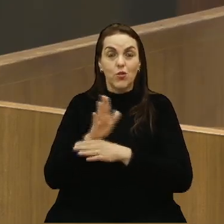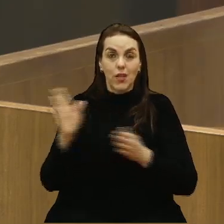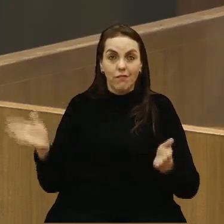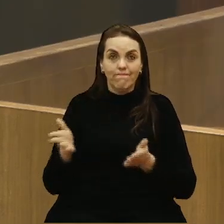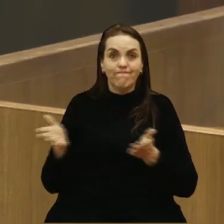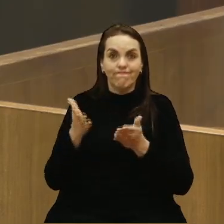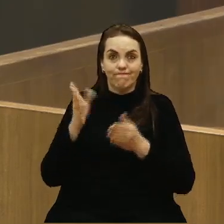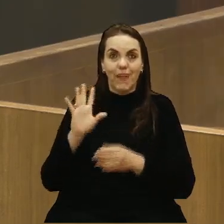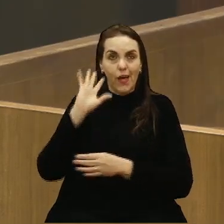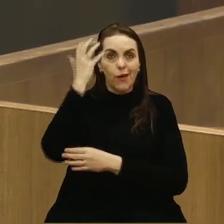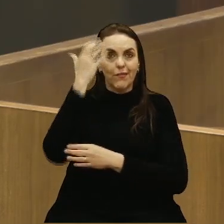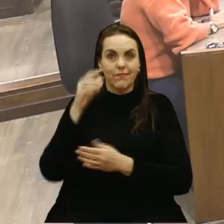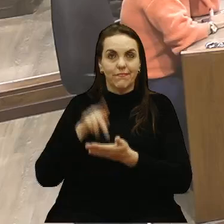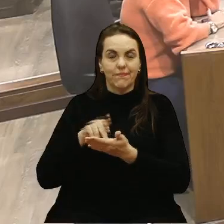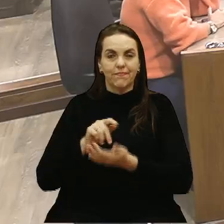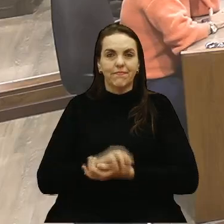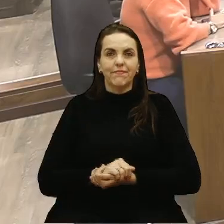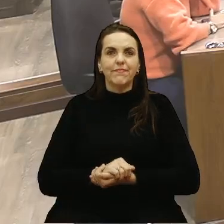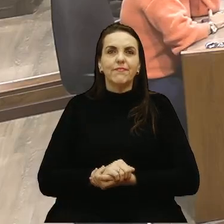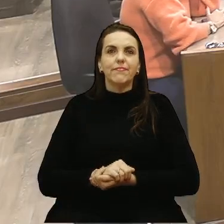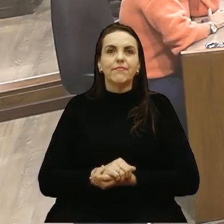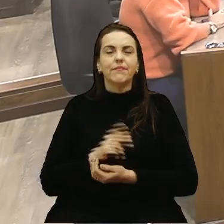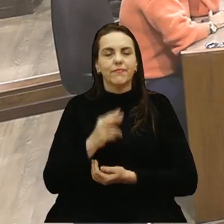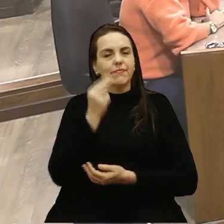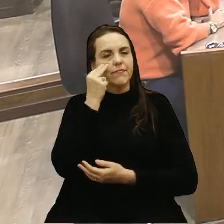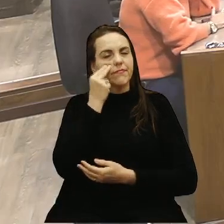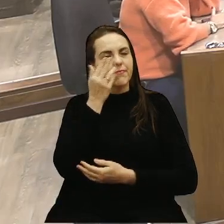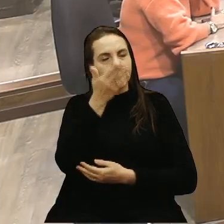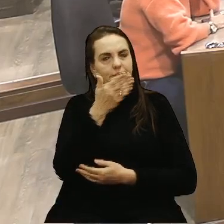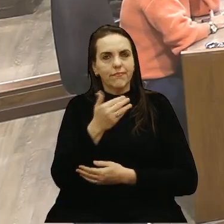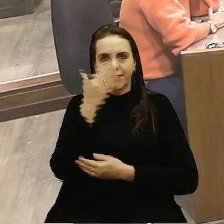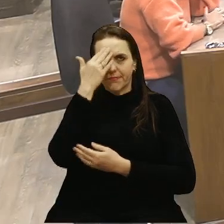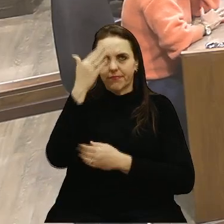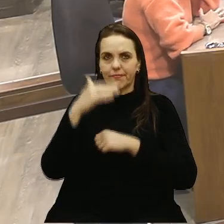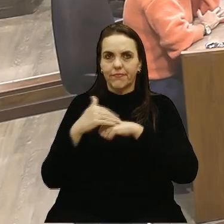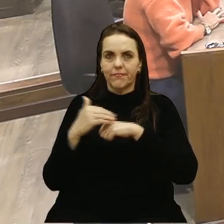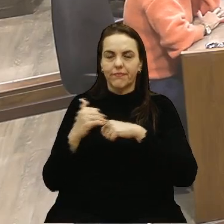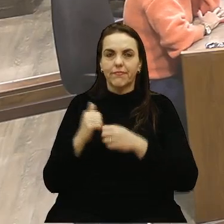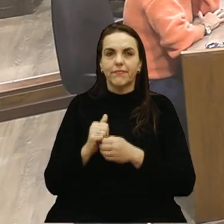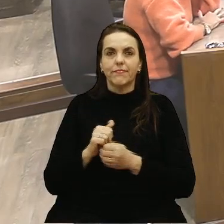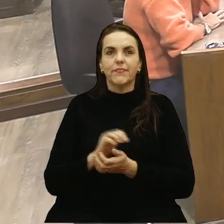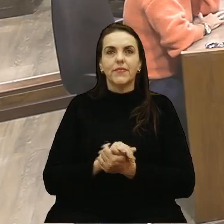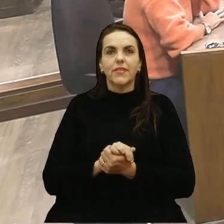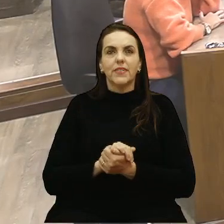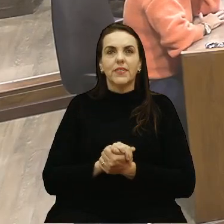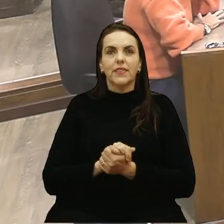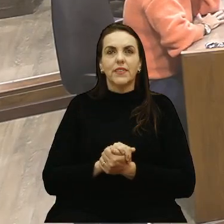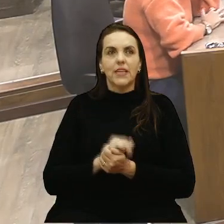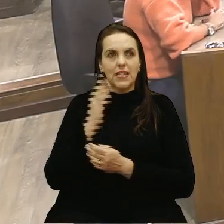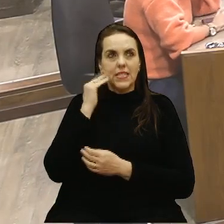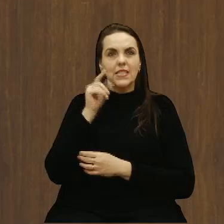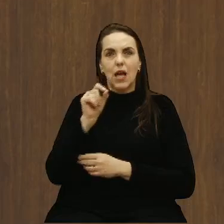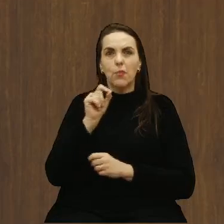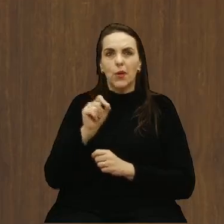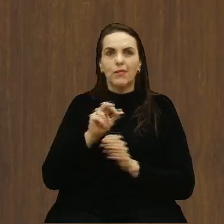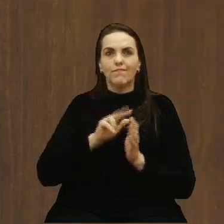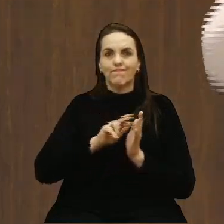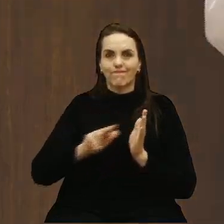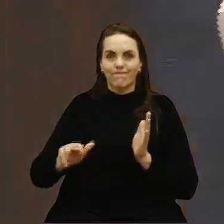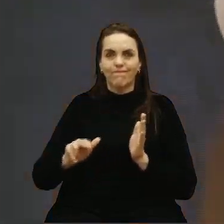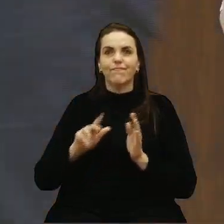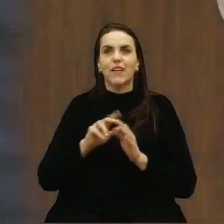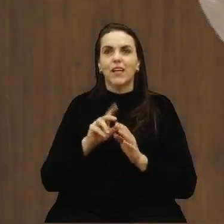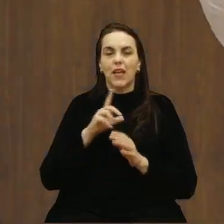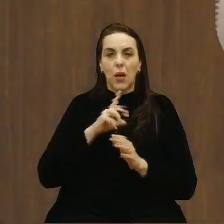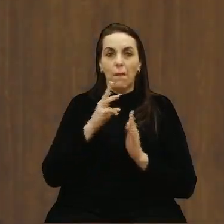Vereador Libardi, sua parte. Muito obrigado pela gentileza. A senhora sabe que nós tivemos diversos embates acerca de